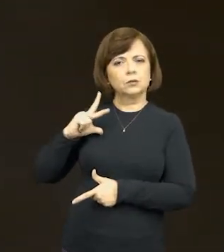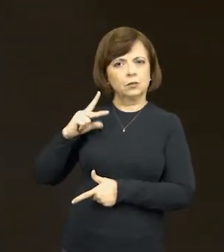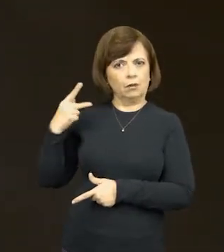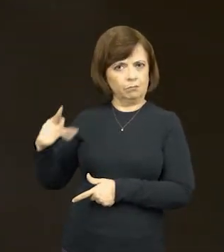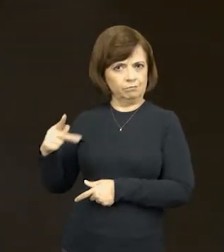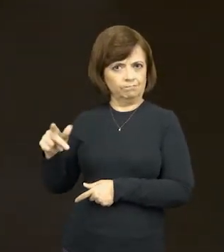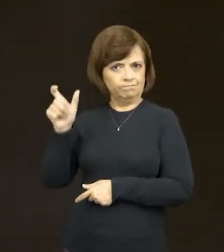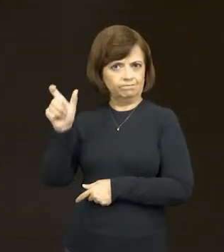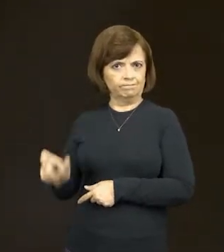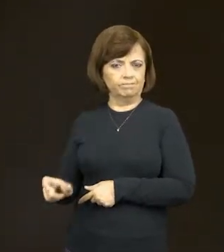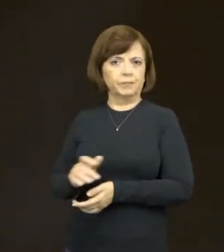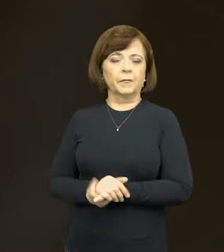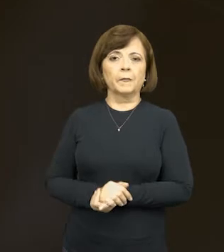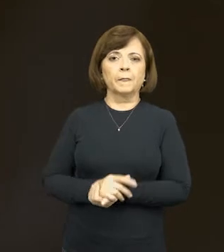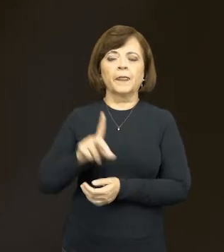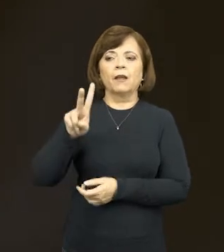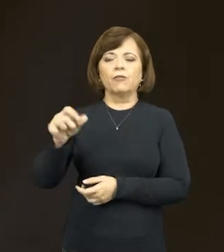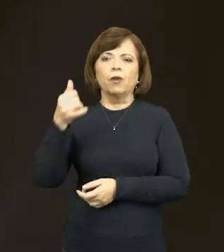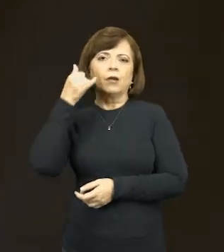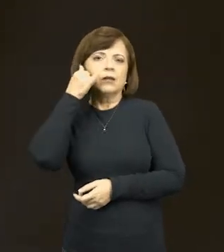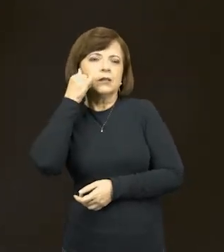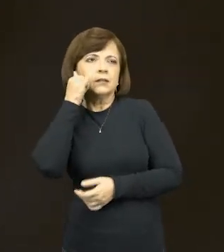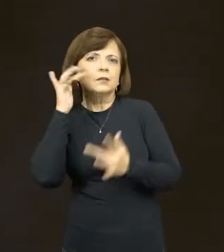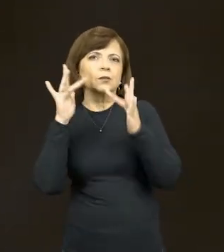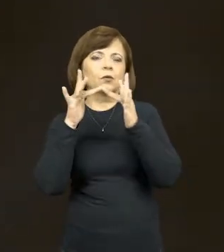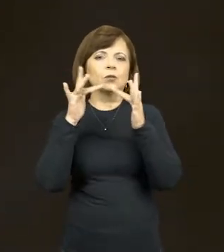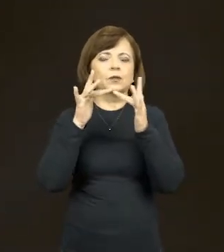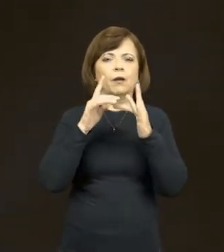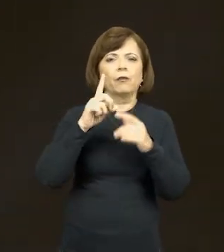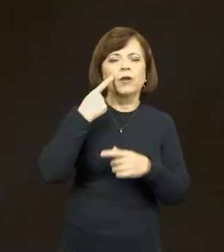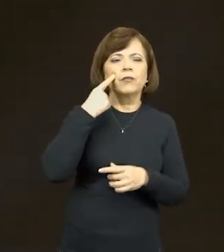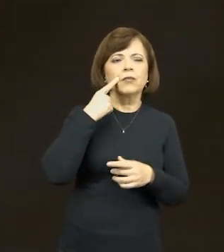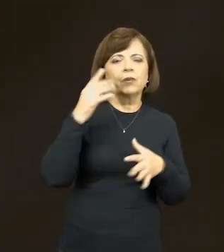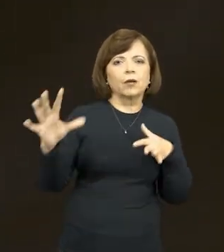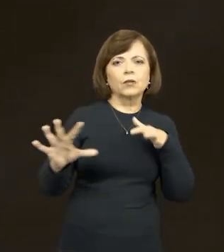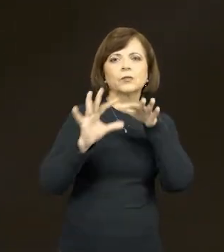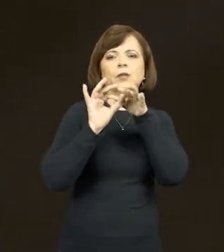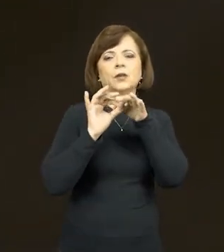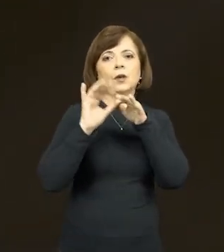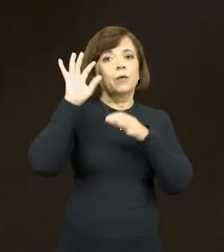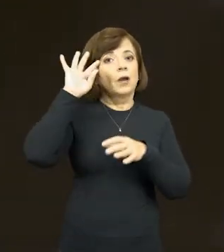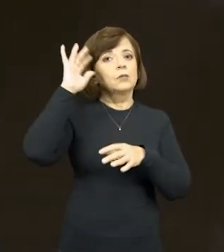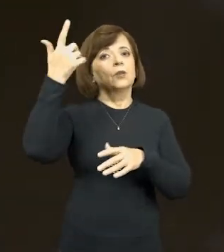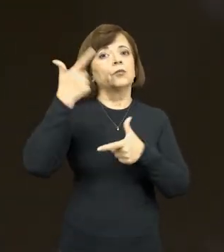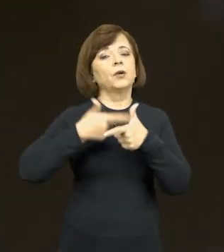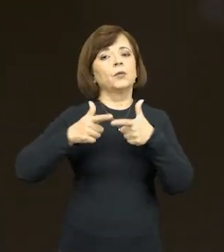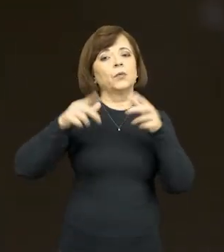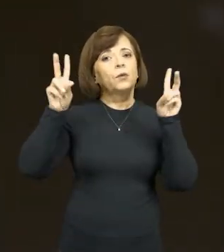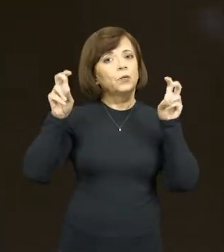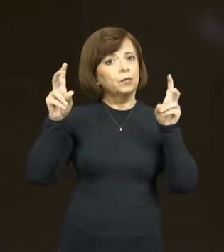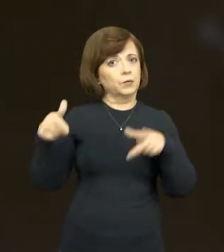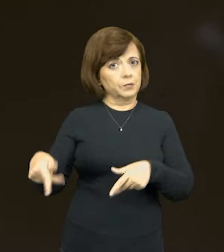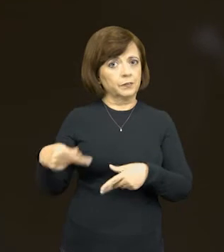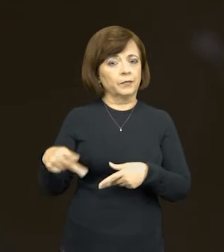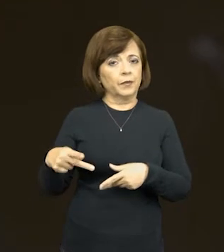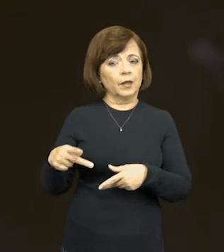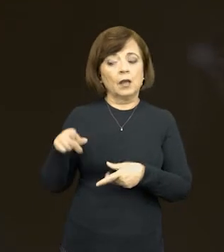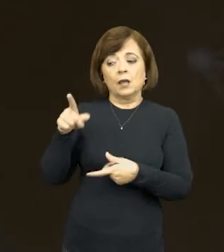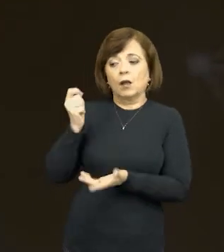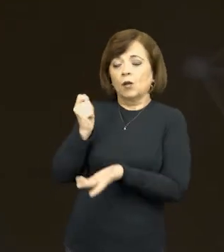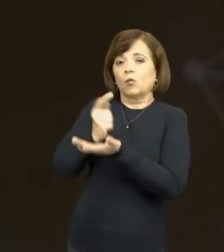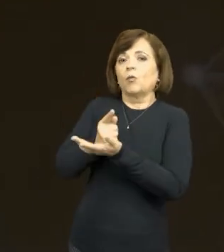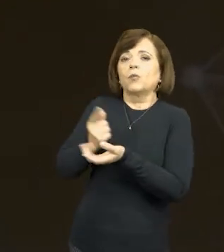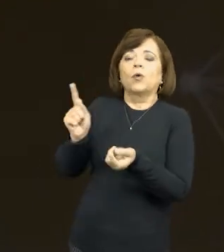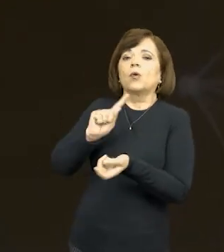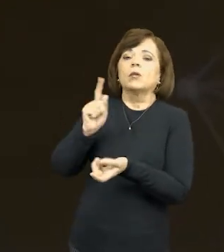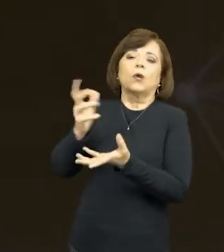orientá-lo, ele vai notificar o fornecedor, vai tentar uma conciliação, vai tentar a solução para aquele caso. Por exemplo, receber o produto que ele comprou e